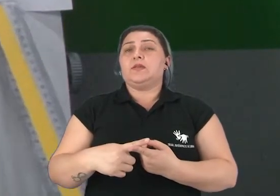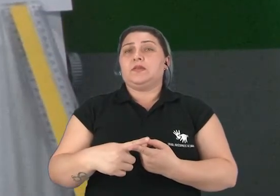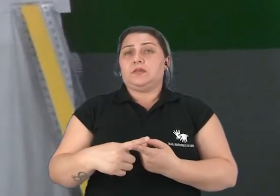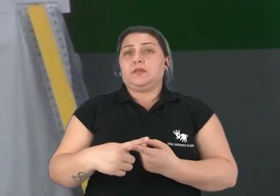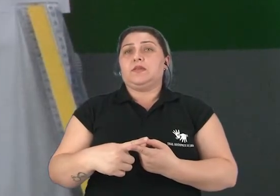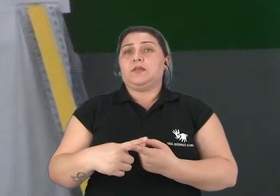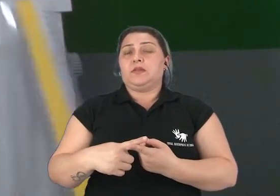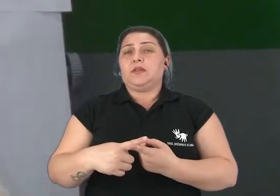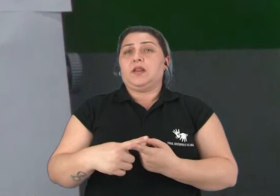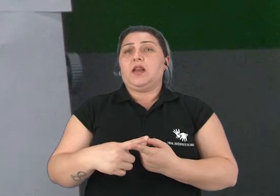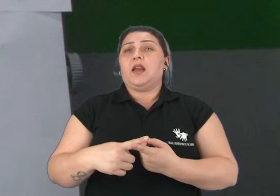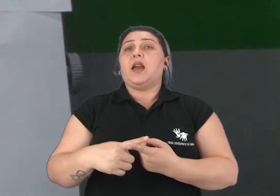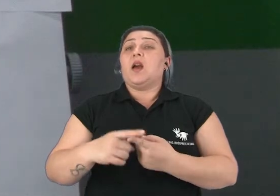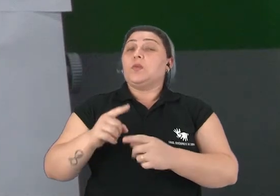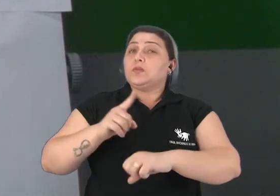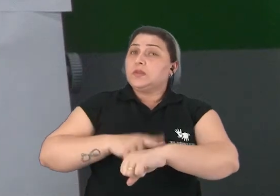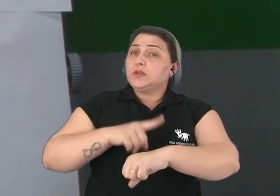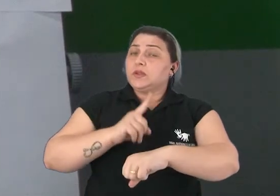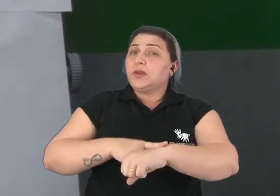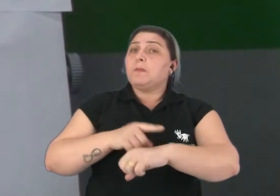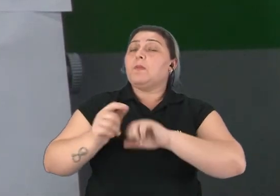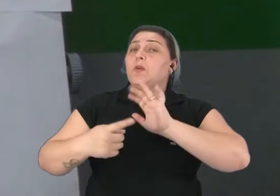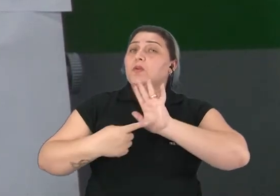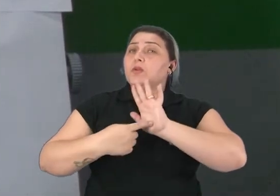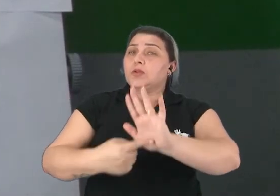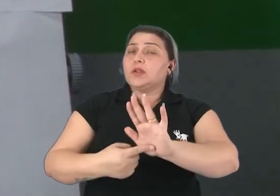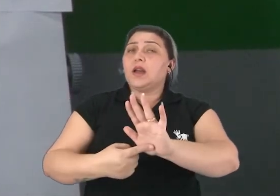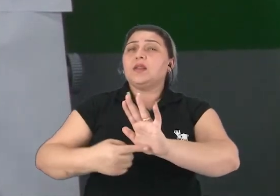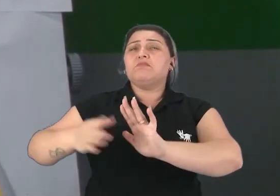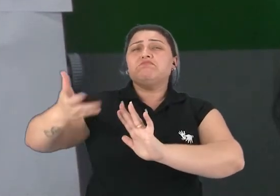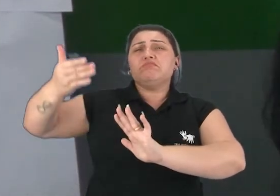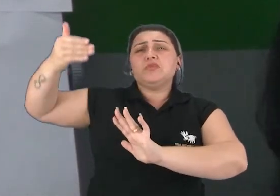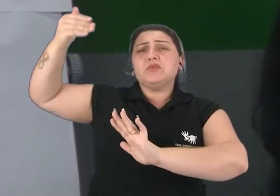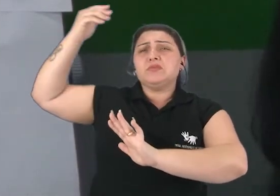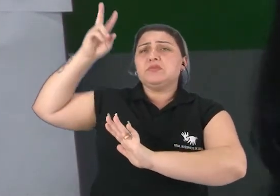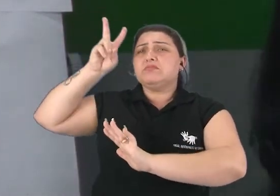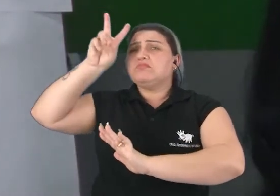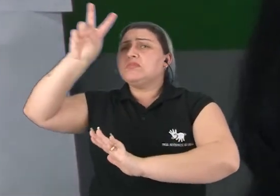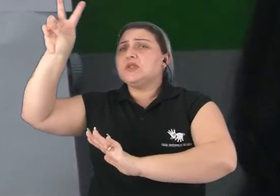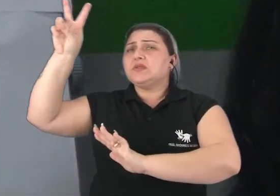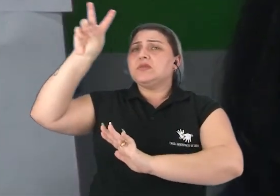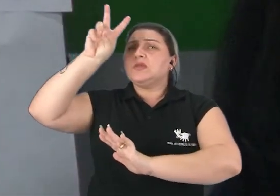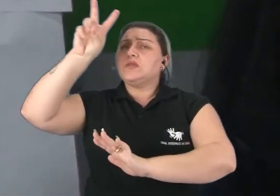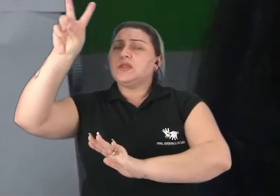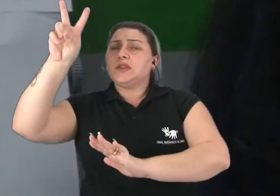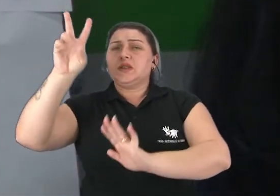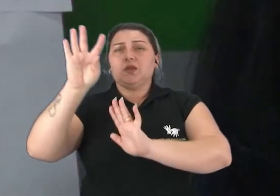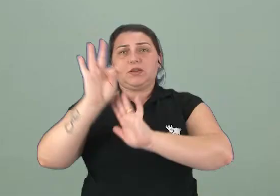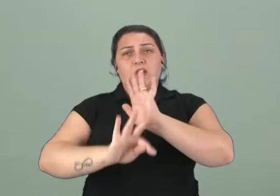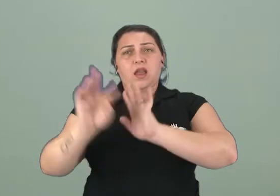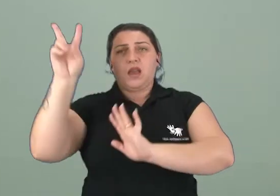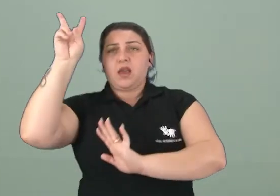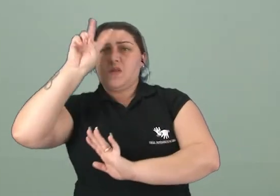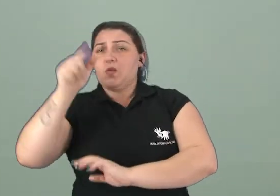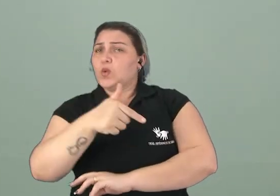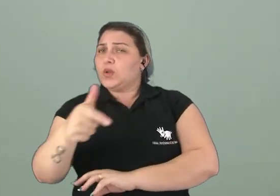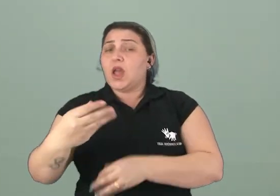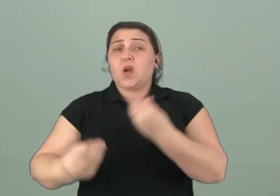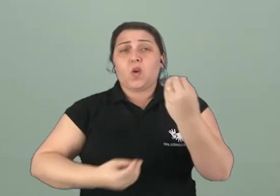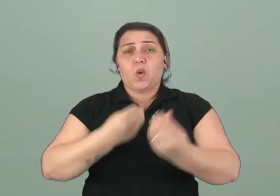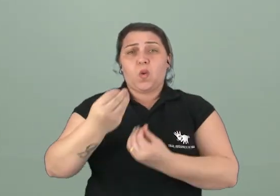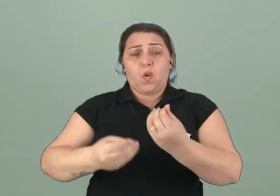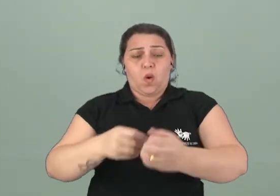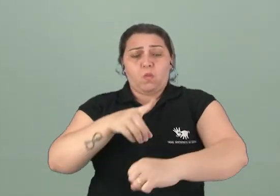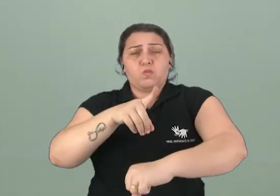é uma narração atemporal, indicada pela expressão era uma vez. Todo o texto, quando inicia era uma vez, ele não